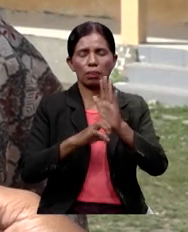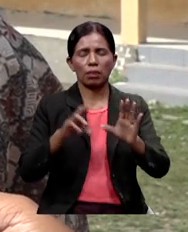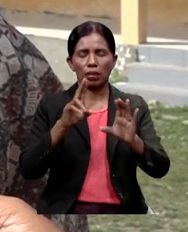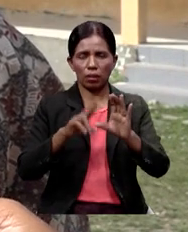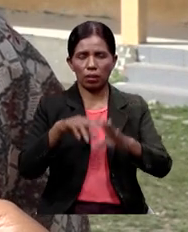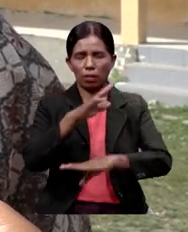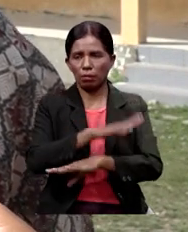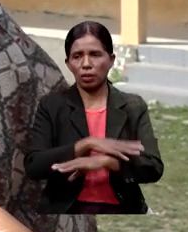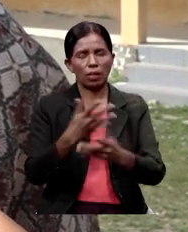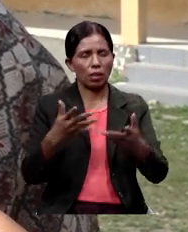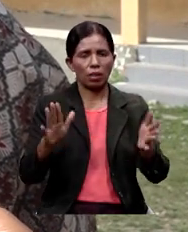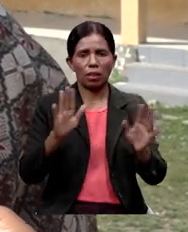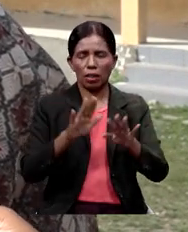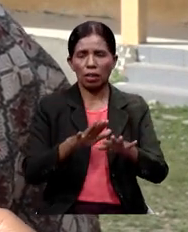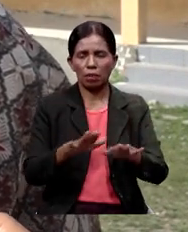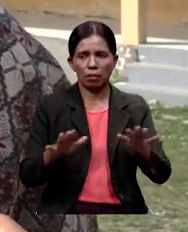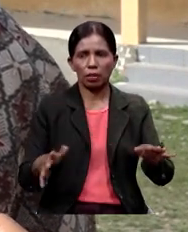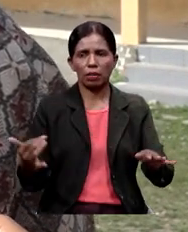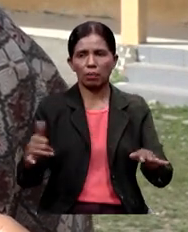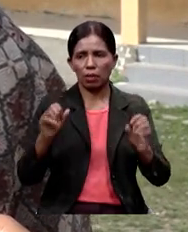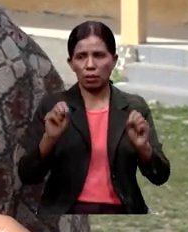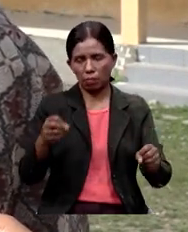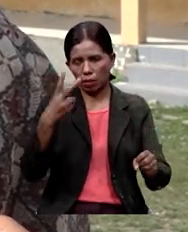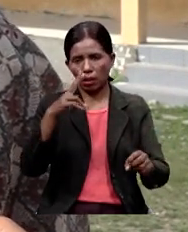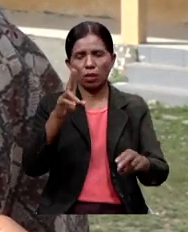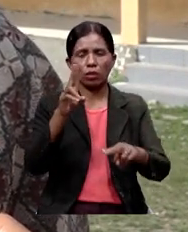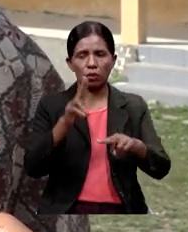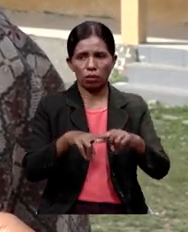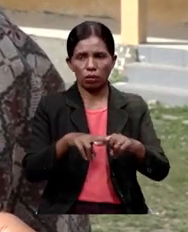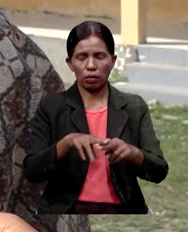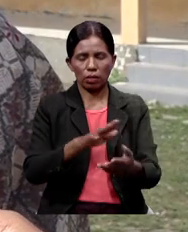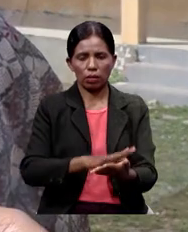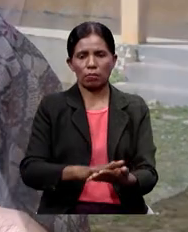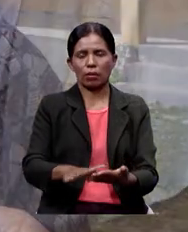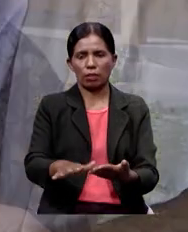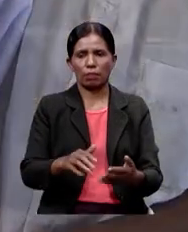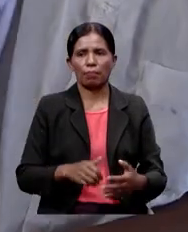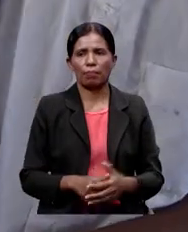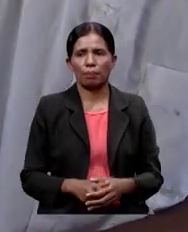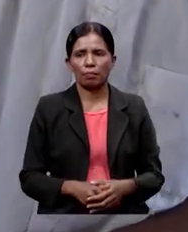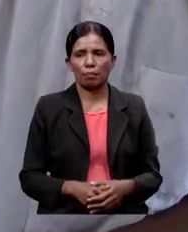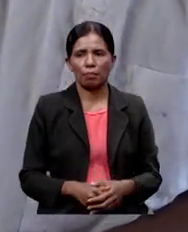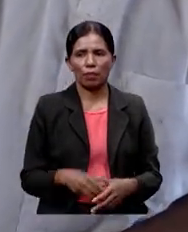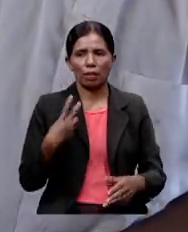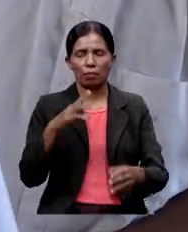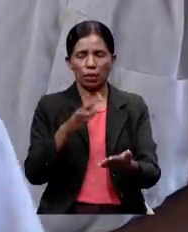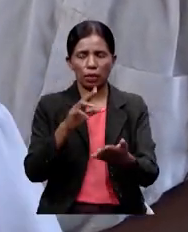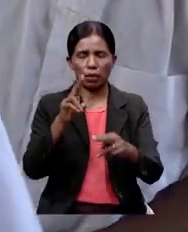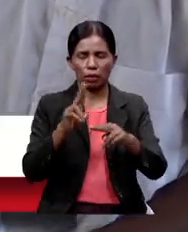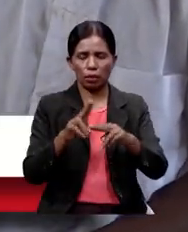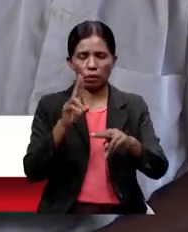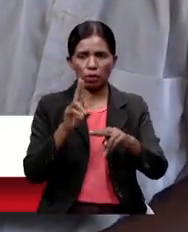la ia la vari sira, tari pela área langsung balu tu la ia a simente let. Durante a mi tur lai de